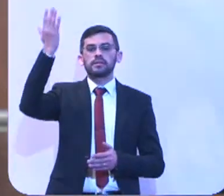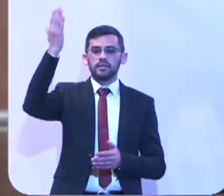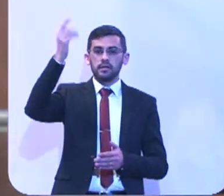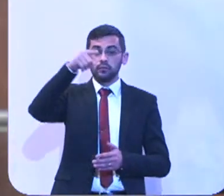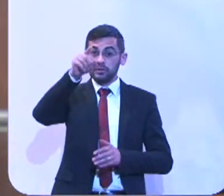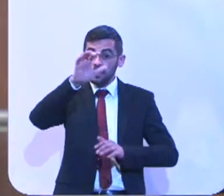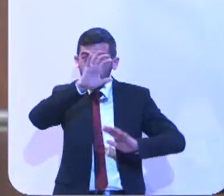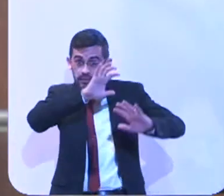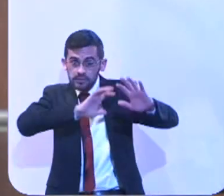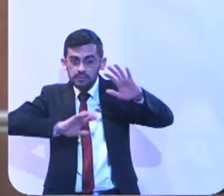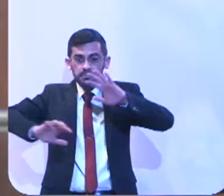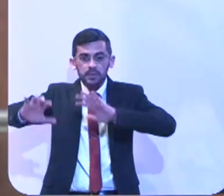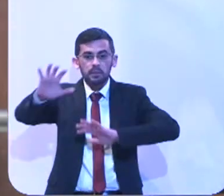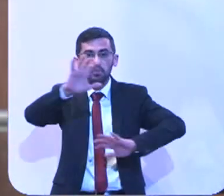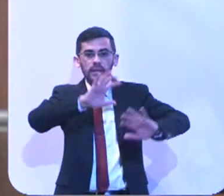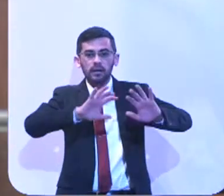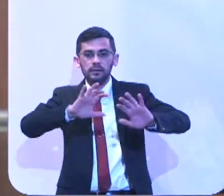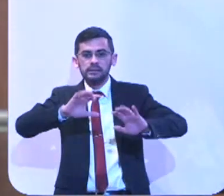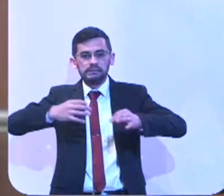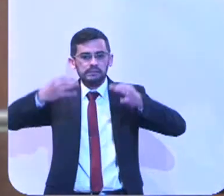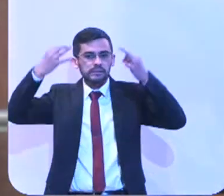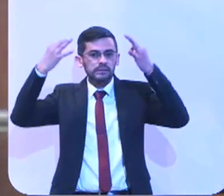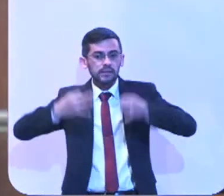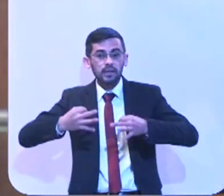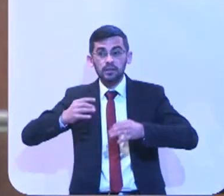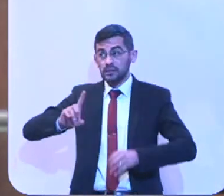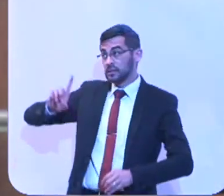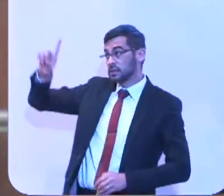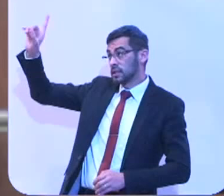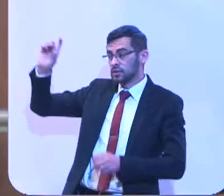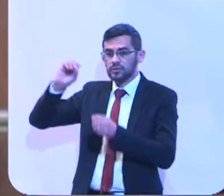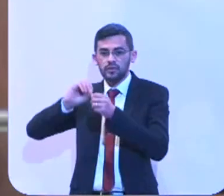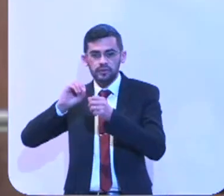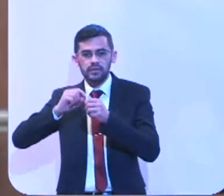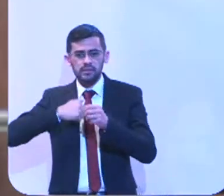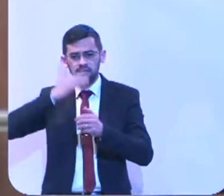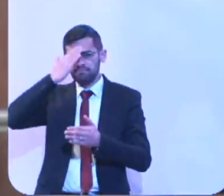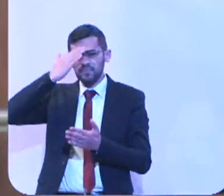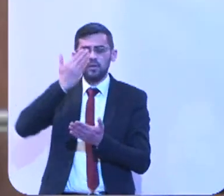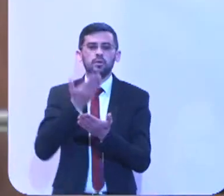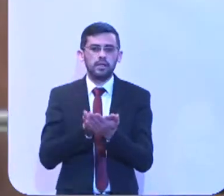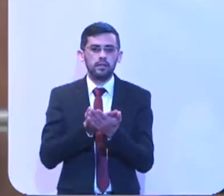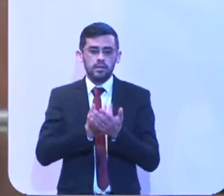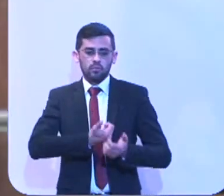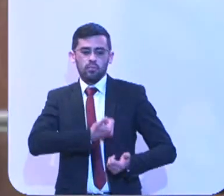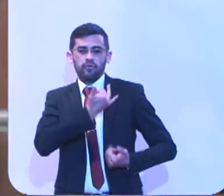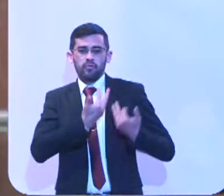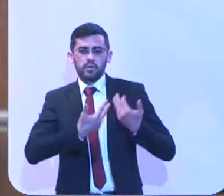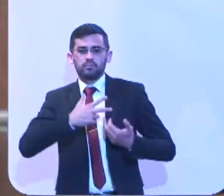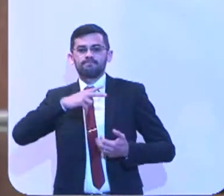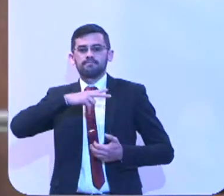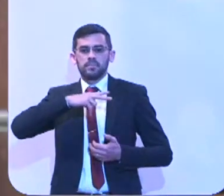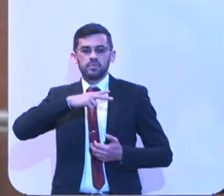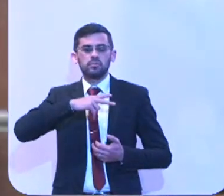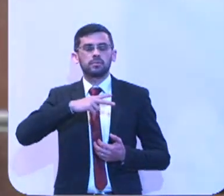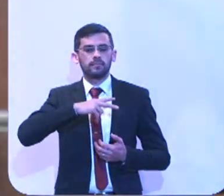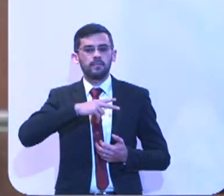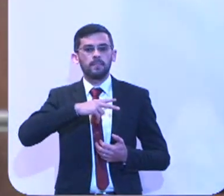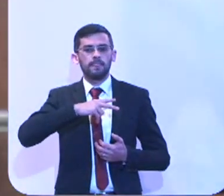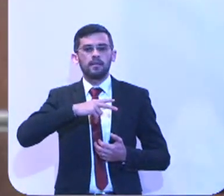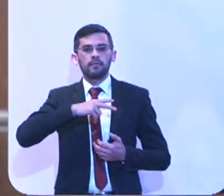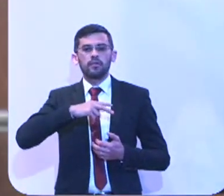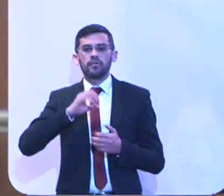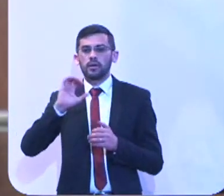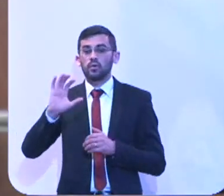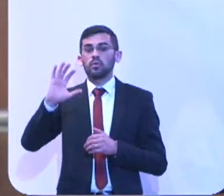se preparar, estar pronto para o que Deus vai fazer. E eu creio, um avivamento pessoal, ele